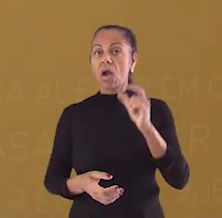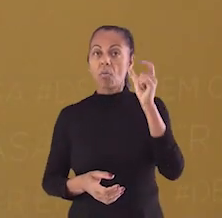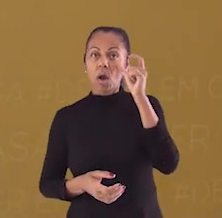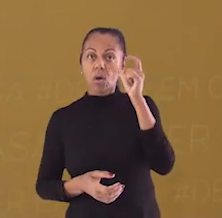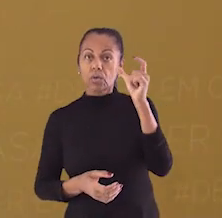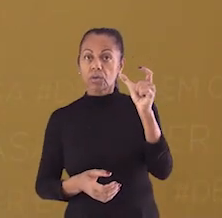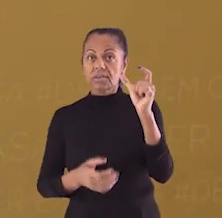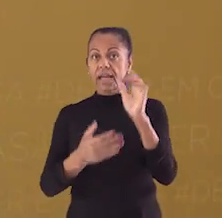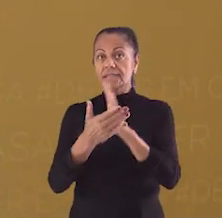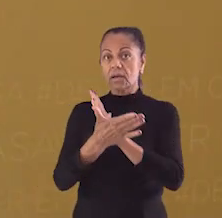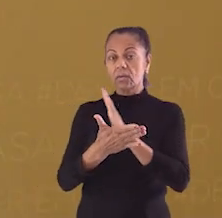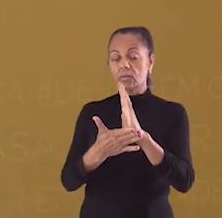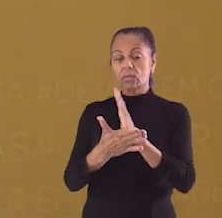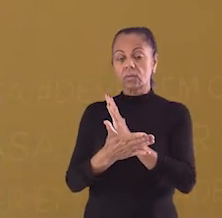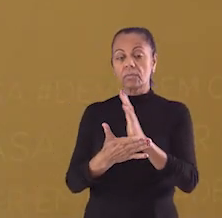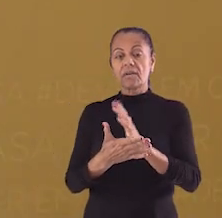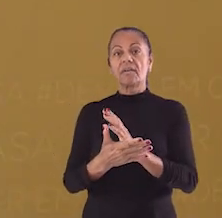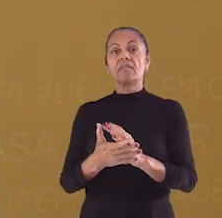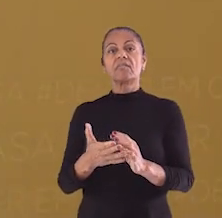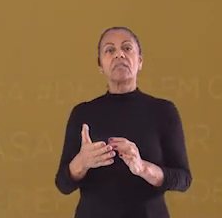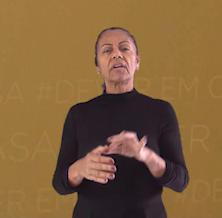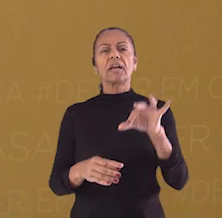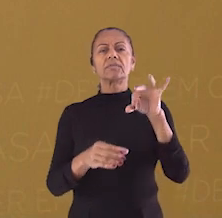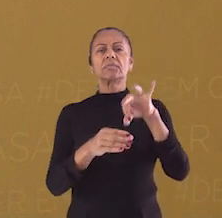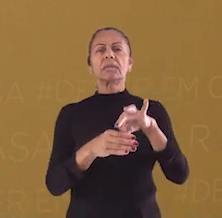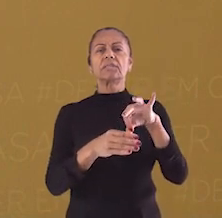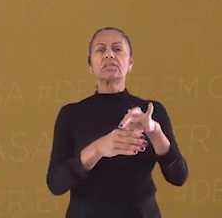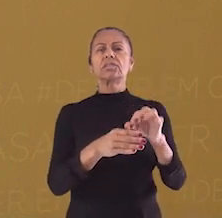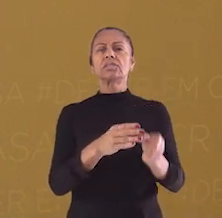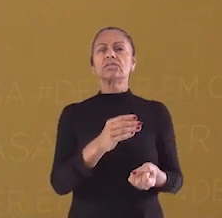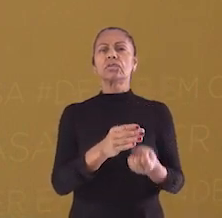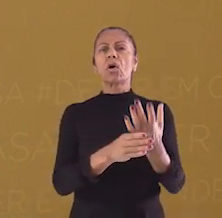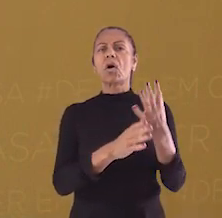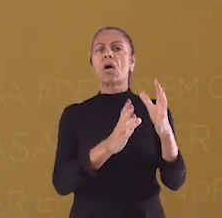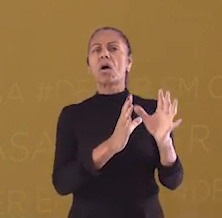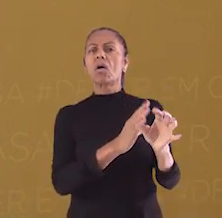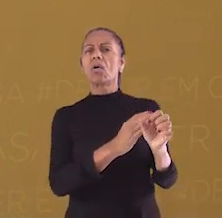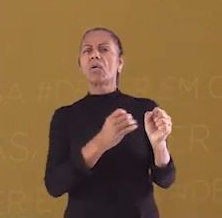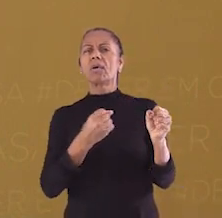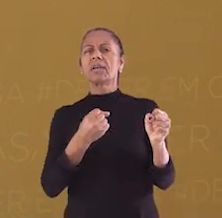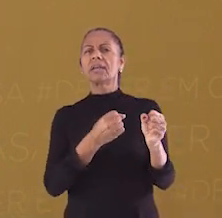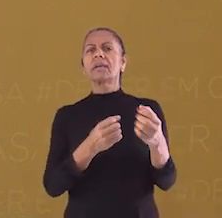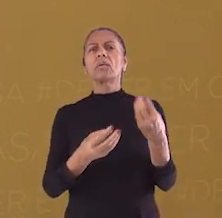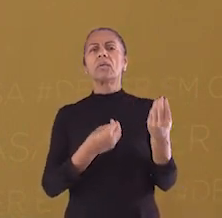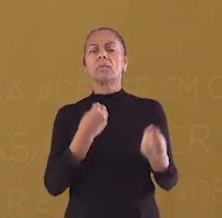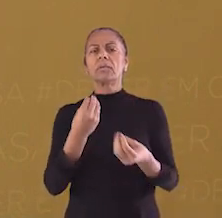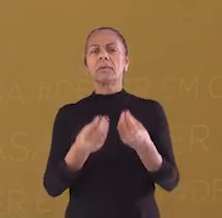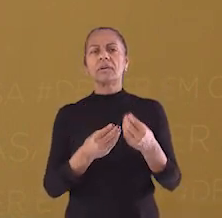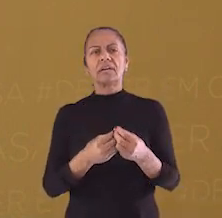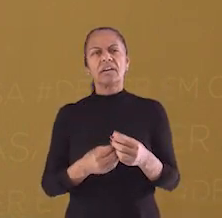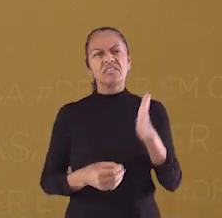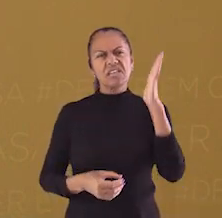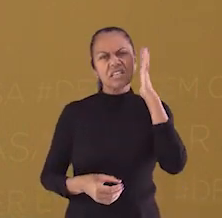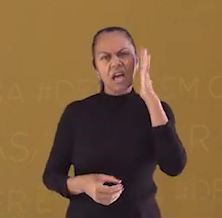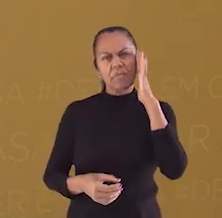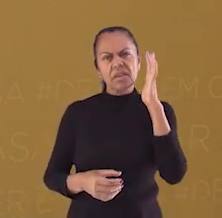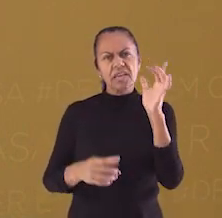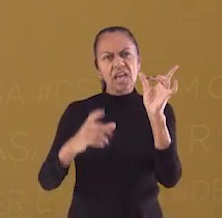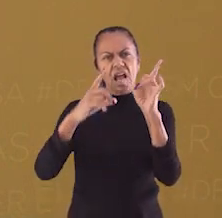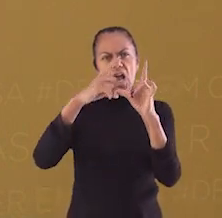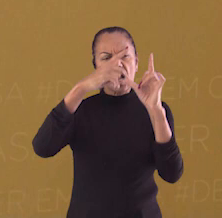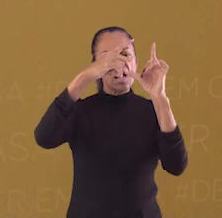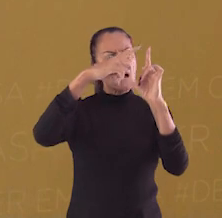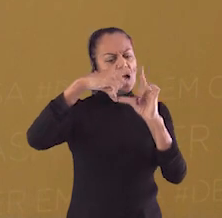E agora, algumas curiosidades para vocês. Como estamos falando de alimentos, vamos falar de plantio e de colheita. Vocês sabiam que a